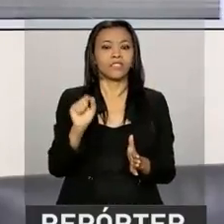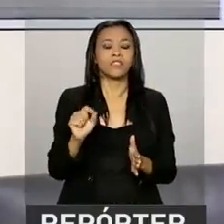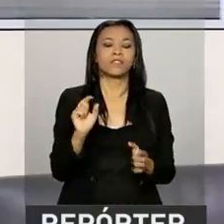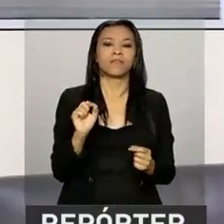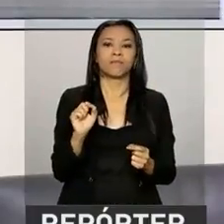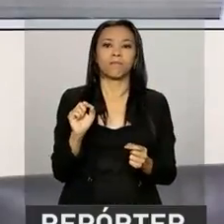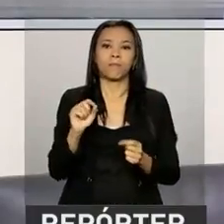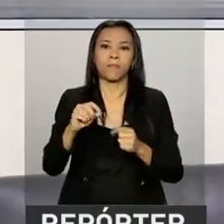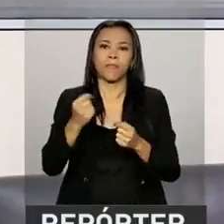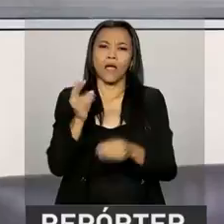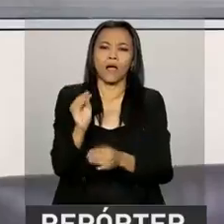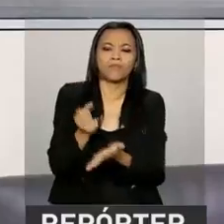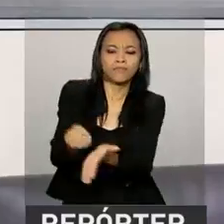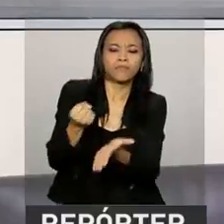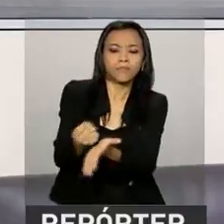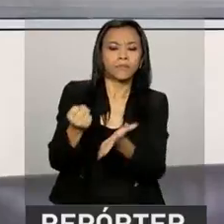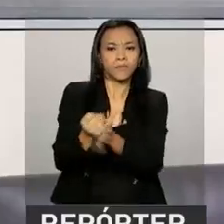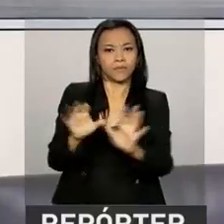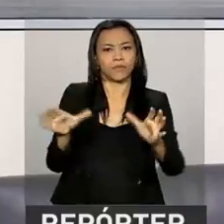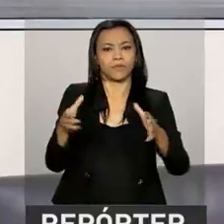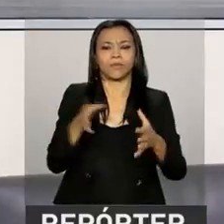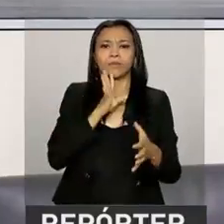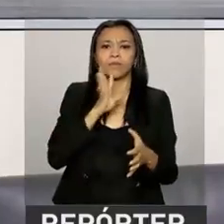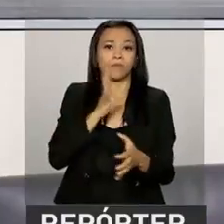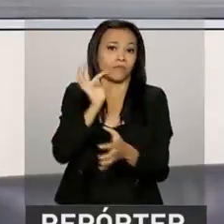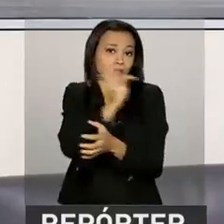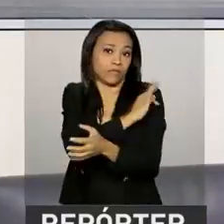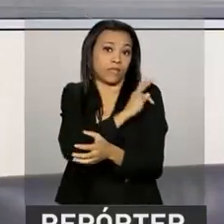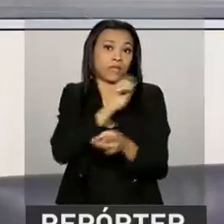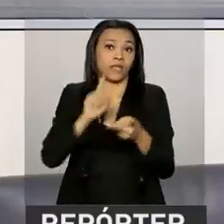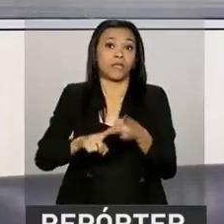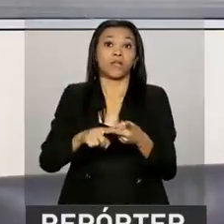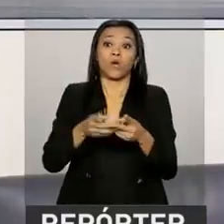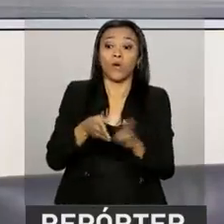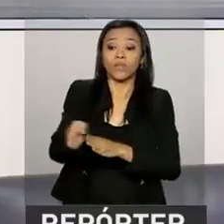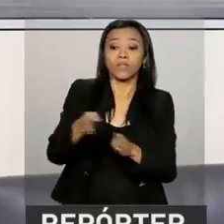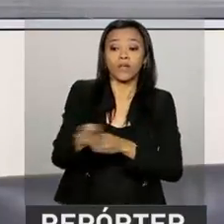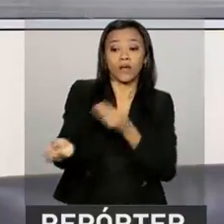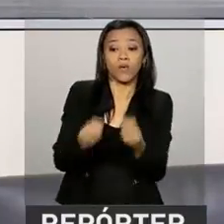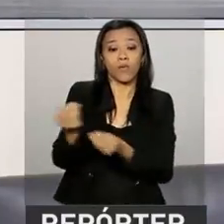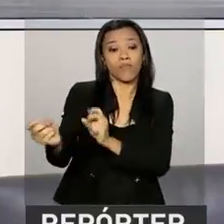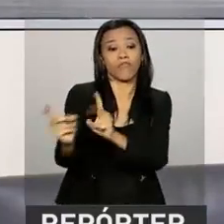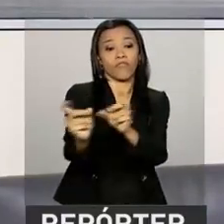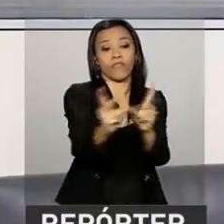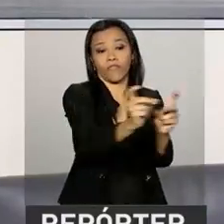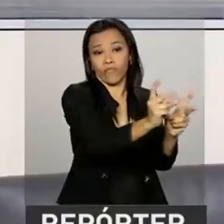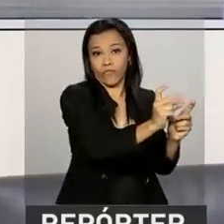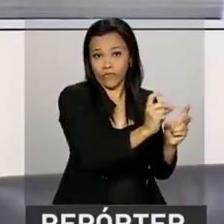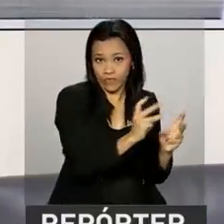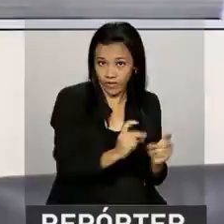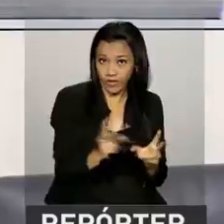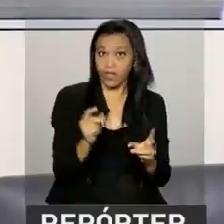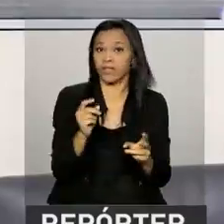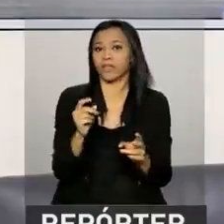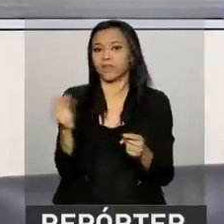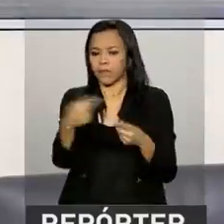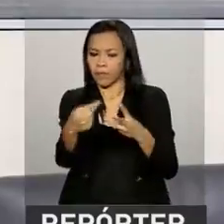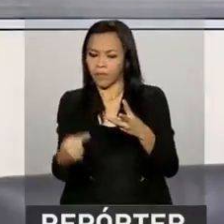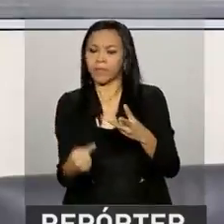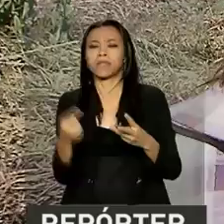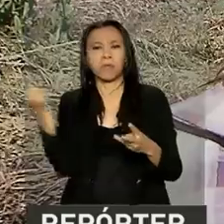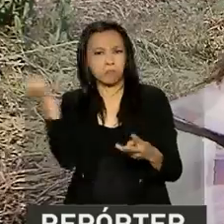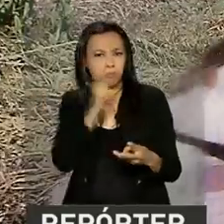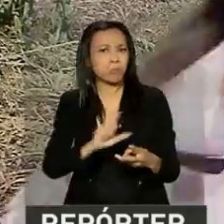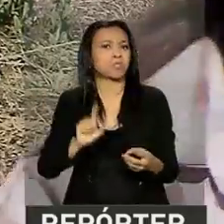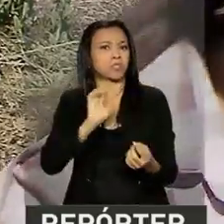alterar a assistência técnica de direcionar a comercialização é um são caminhos que estão dando resultados objetivos